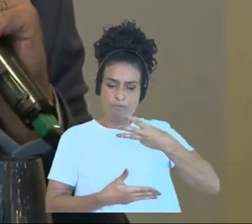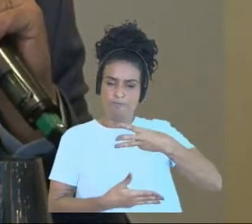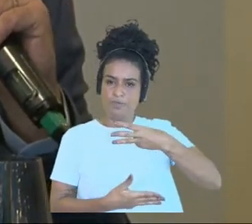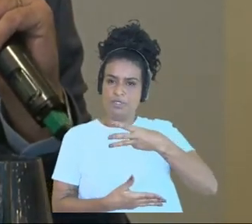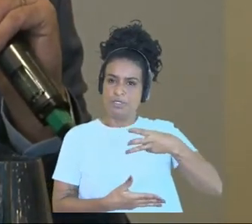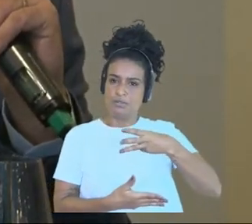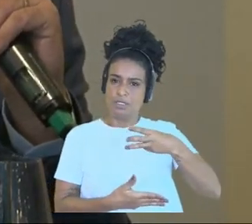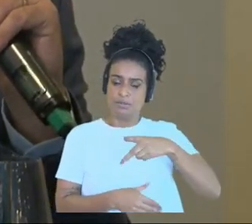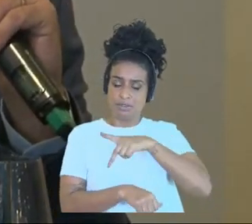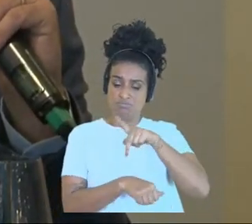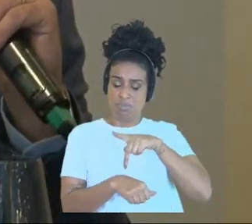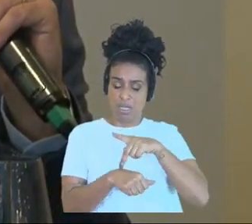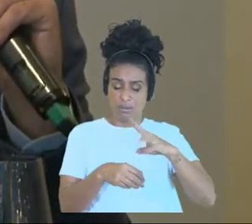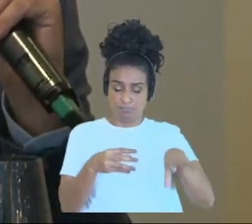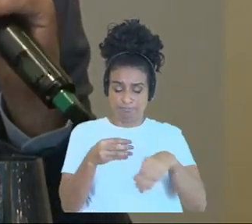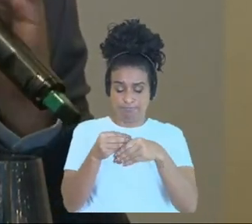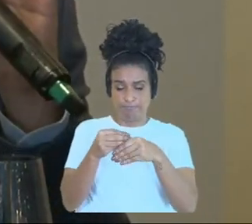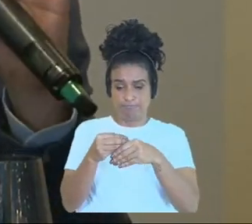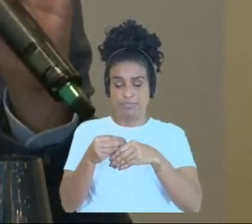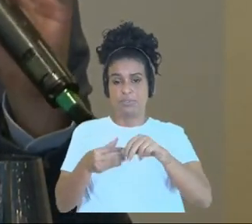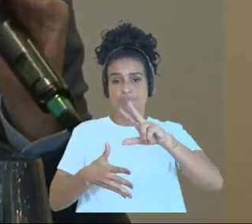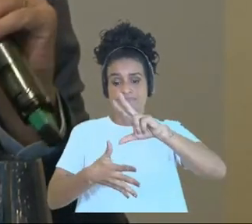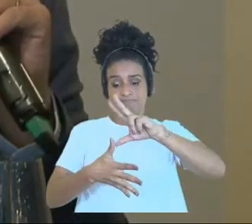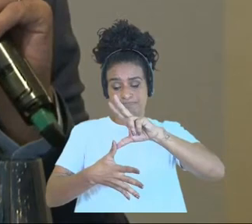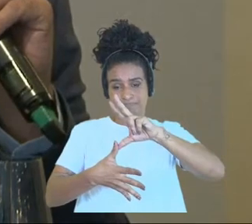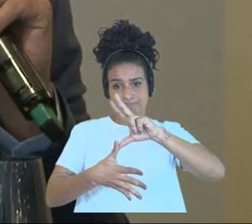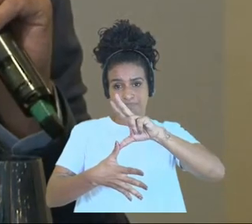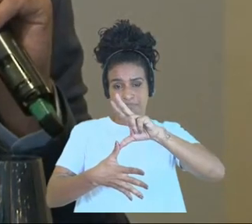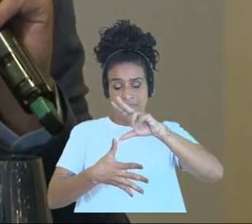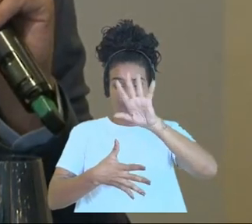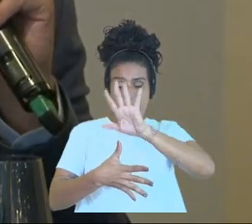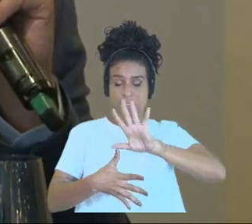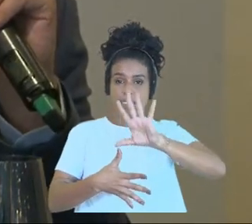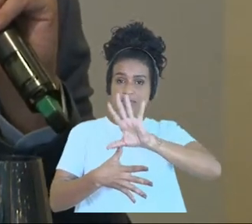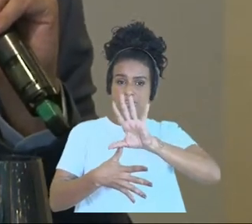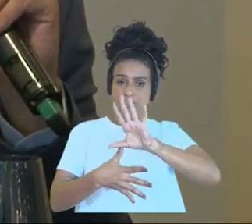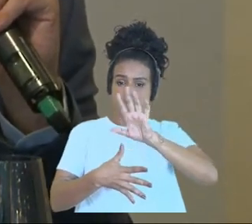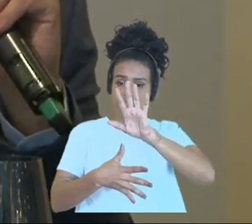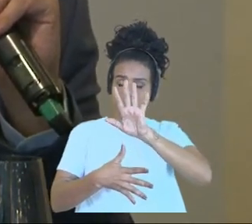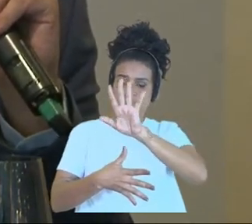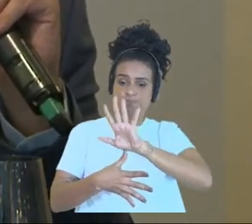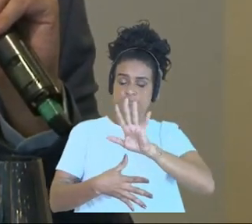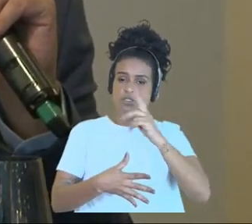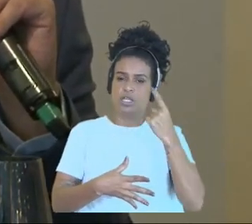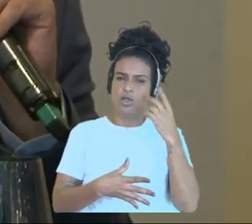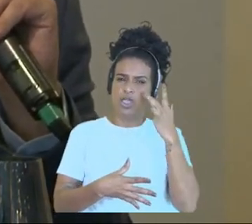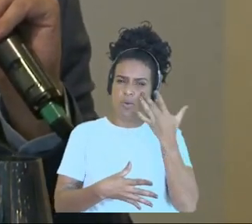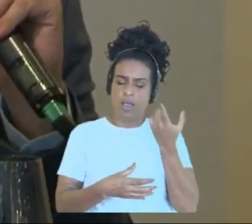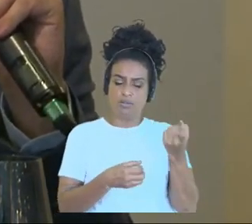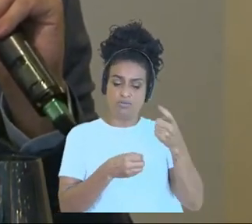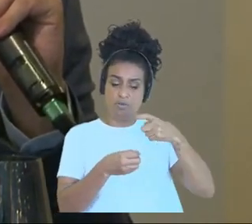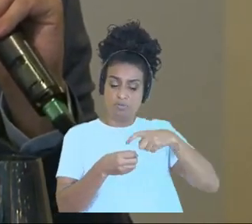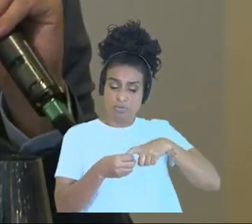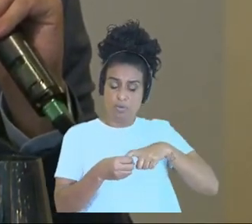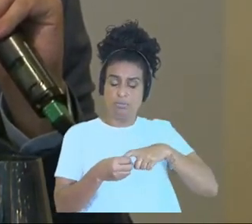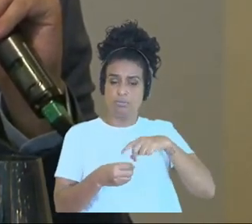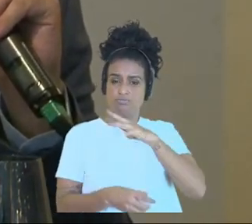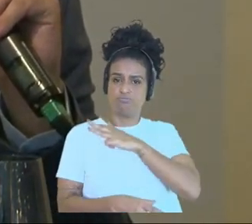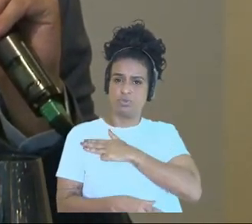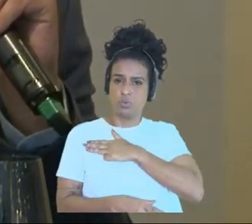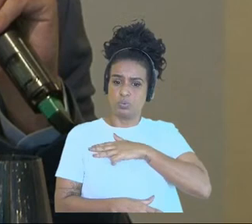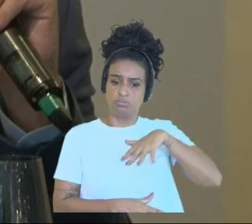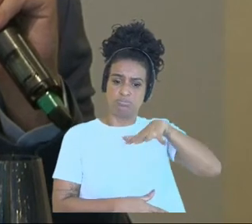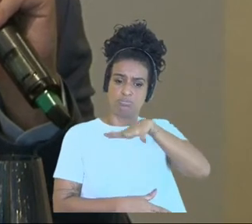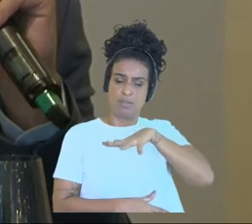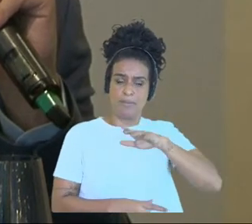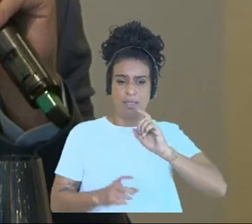que compõem a América Latina, né, num sentido mais amplo. Então, acho que o Lula vai voltar naturalmente para esse espaço, né, que é um